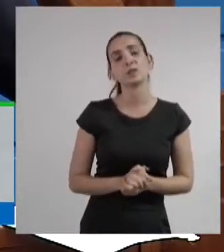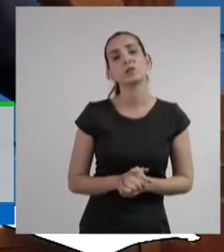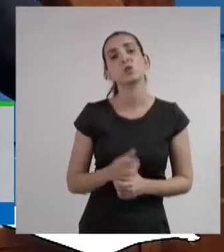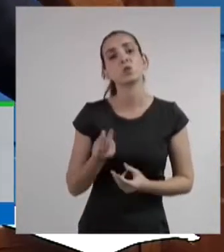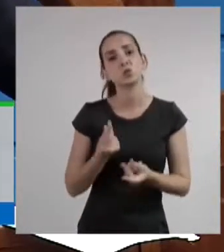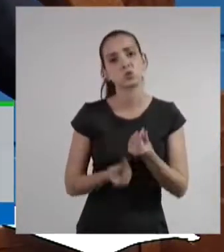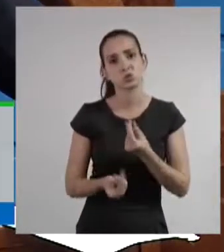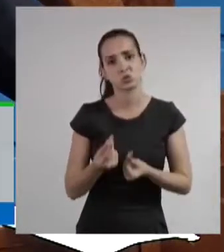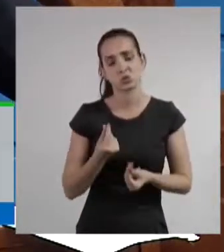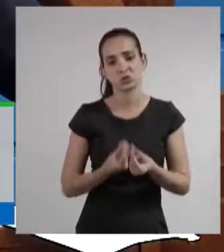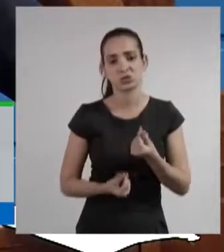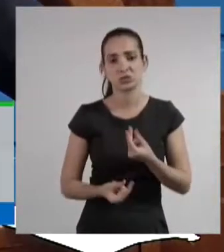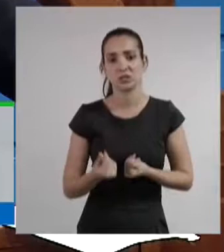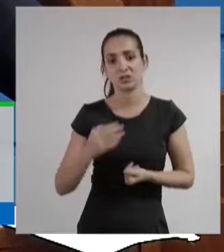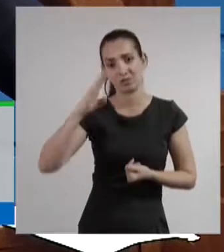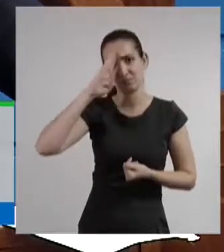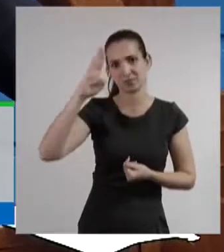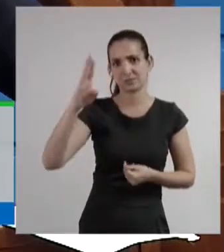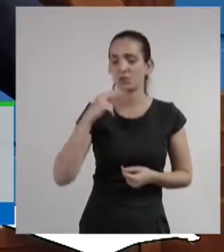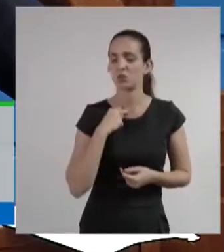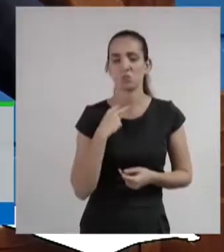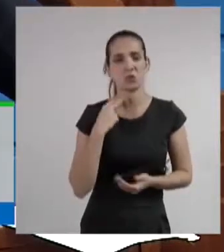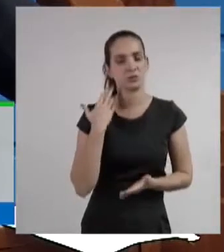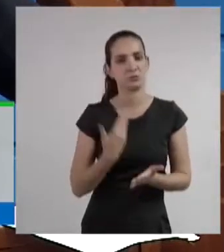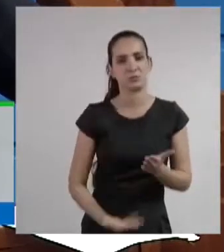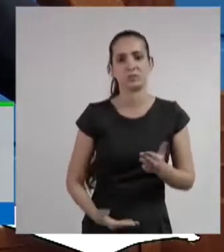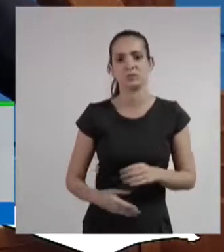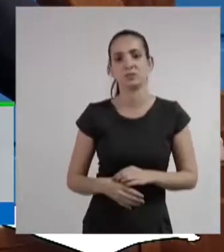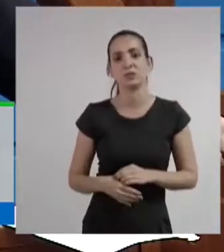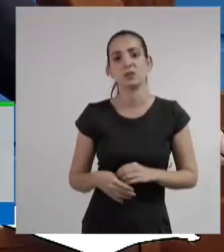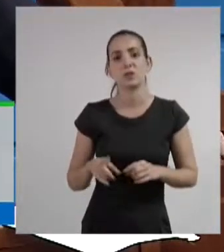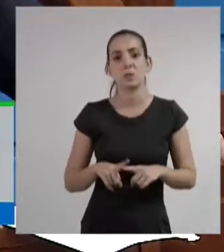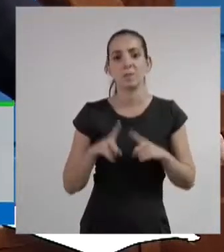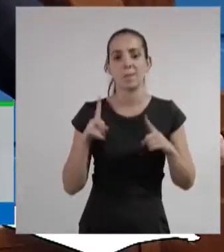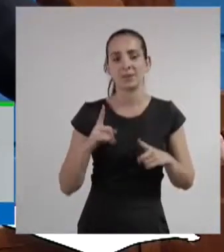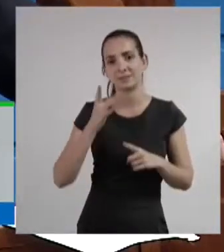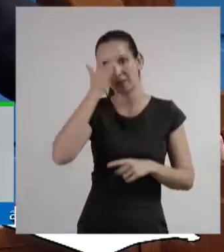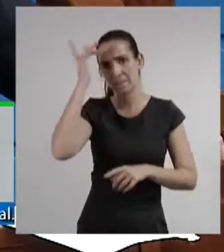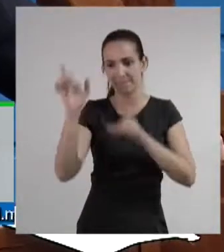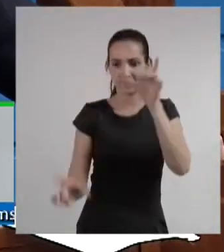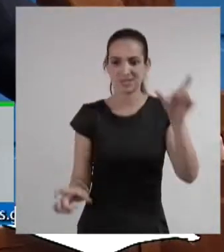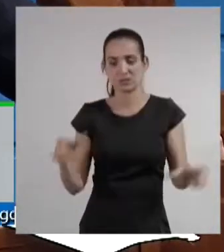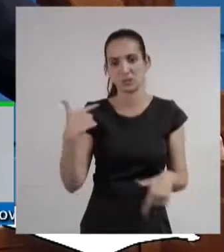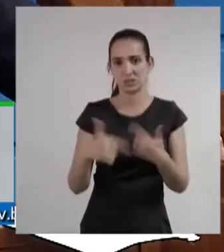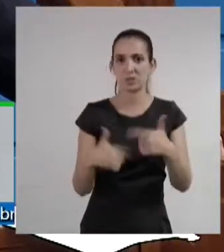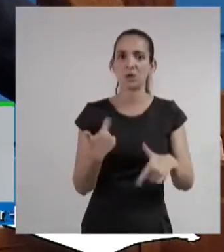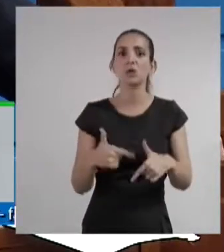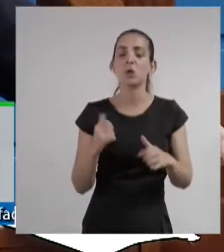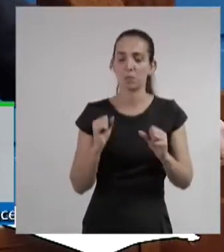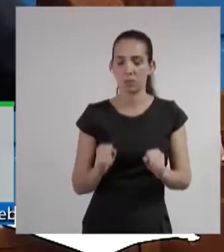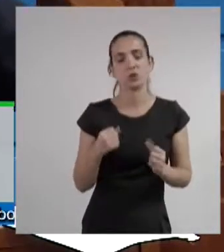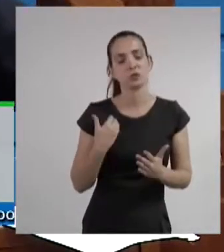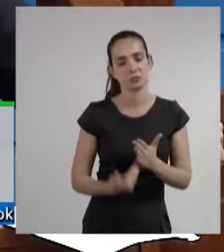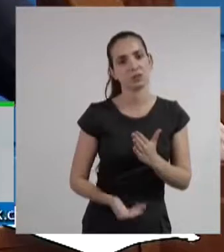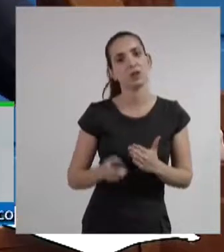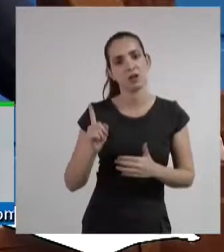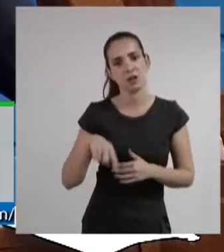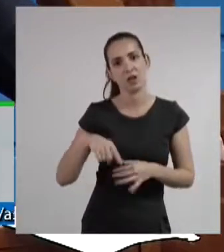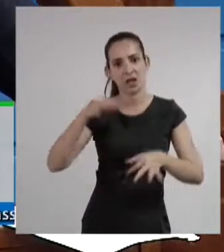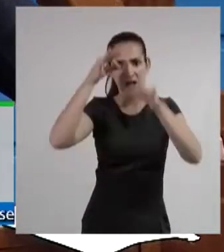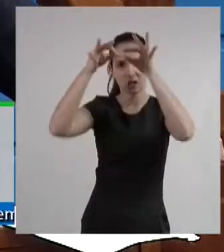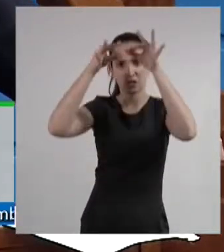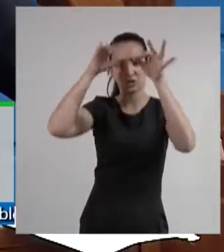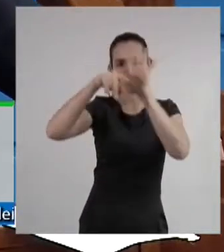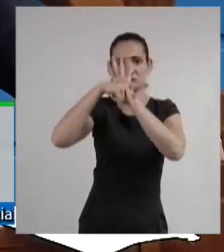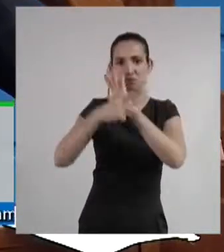capital rentista não pode perder, mas os trabalhadores podem. Essa é a lógica desse